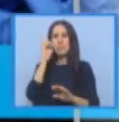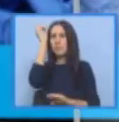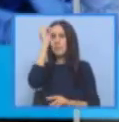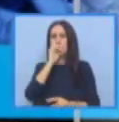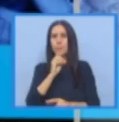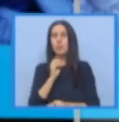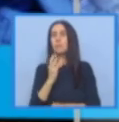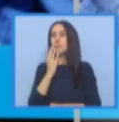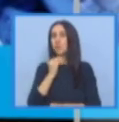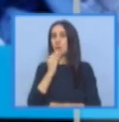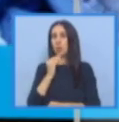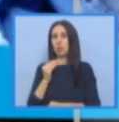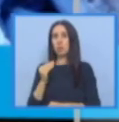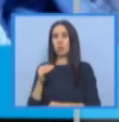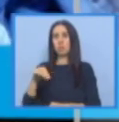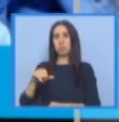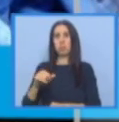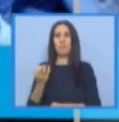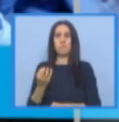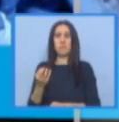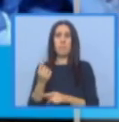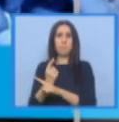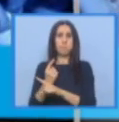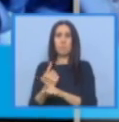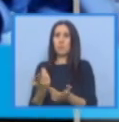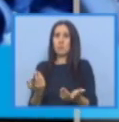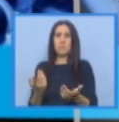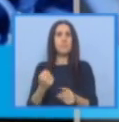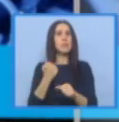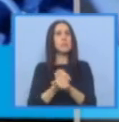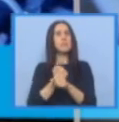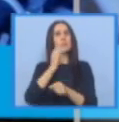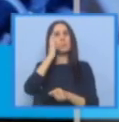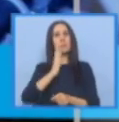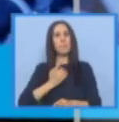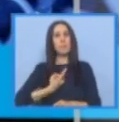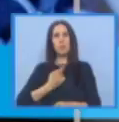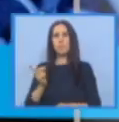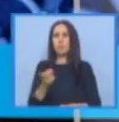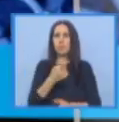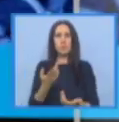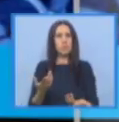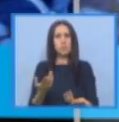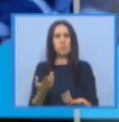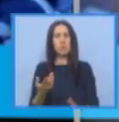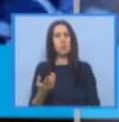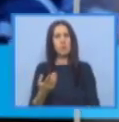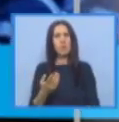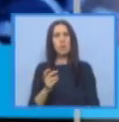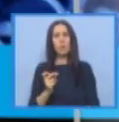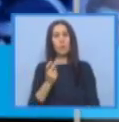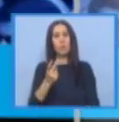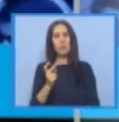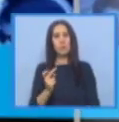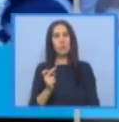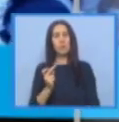lado israelita, evidentemente que há também a mesma coisa. O serviço militar é obrigatório para todos. Portanto, naqueles 2, 3 anos